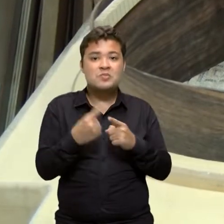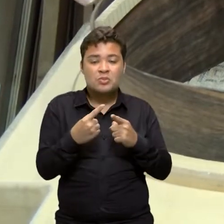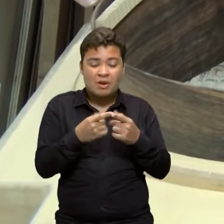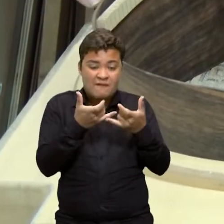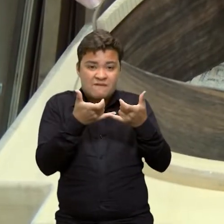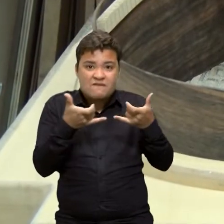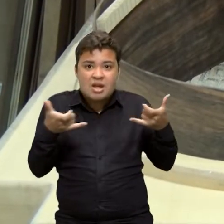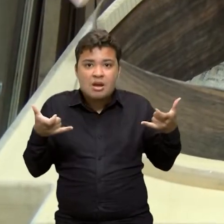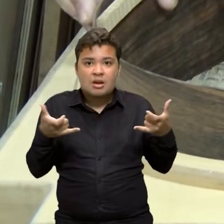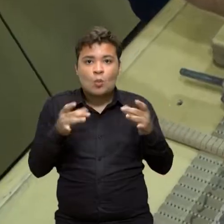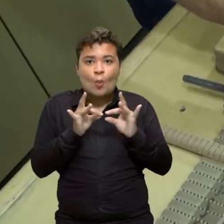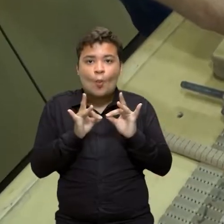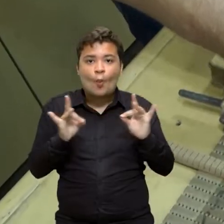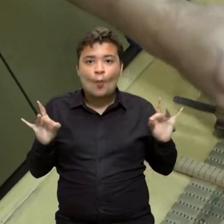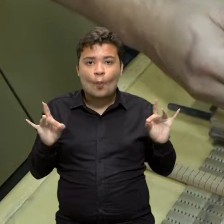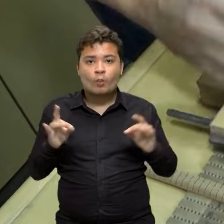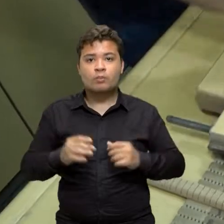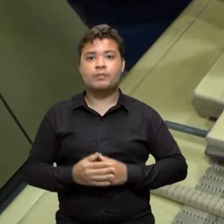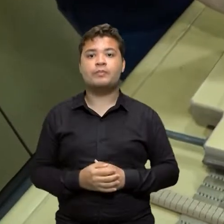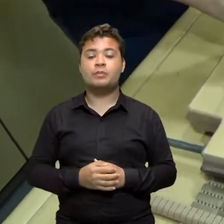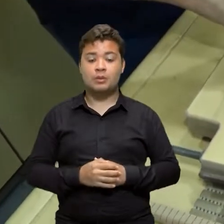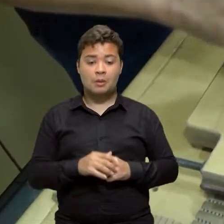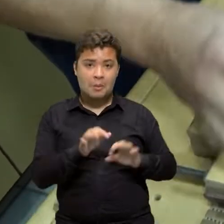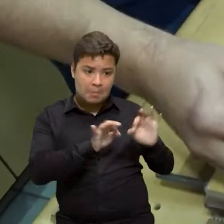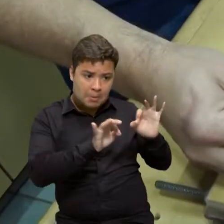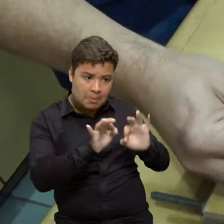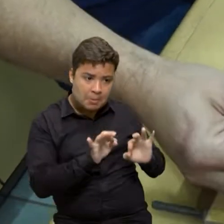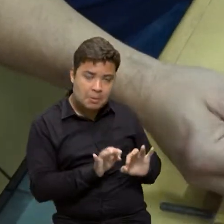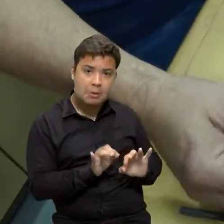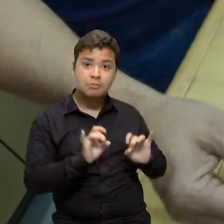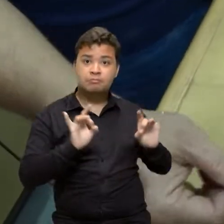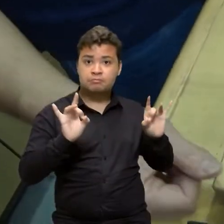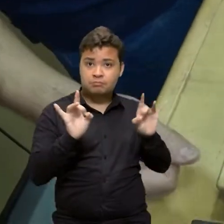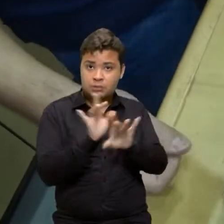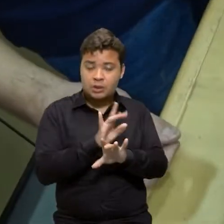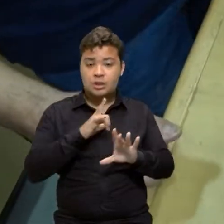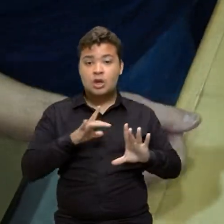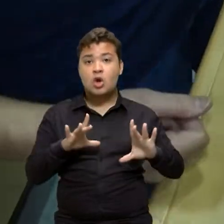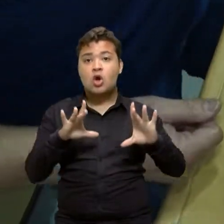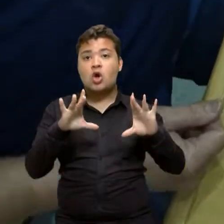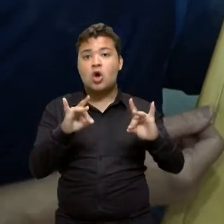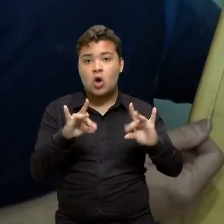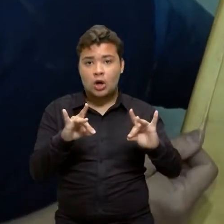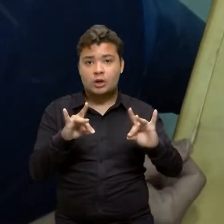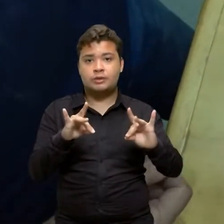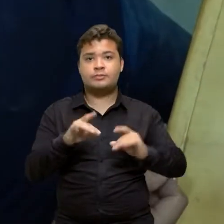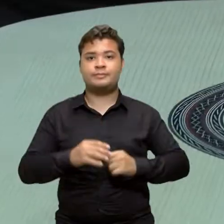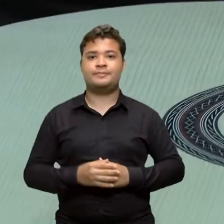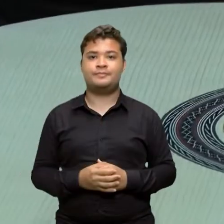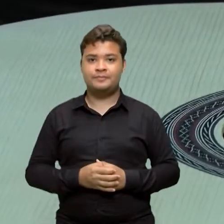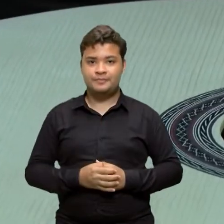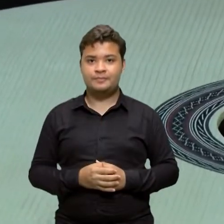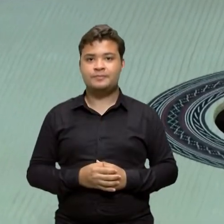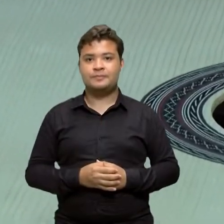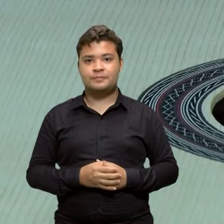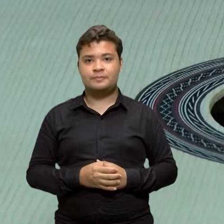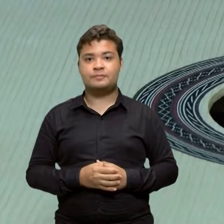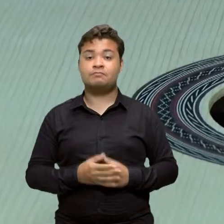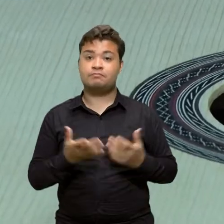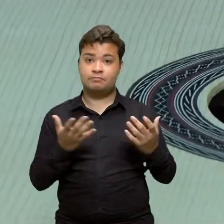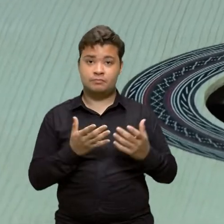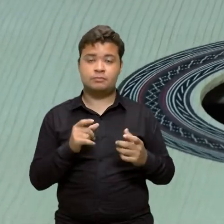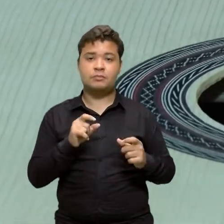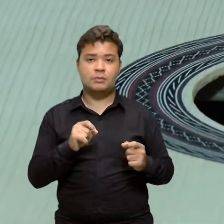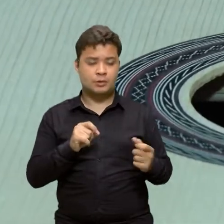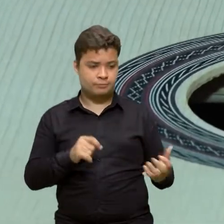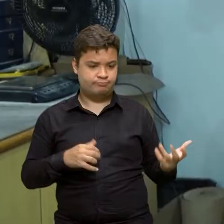tampo e o fundo na lateral. Depois de feito tudo isso, aí é colado o tampo, né? O tampo é colado e o fundo. Aí a gente vai partir para a